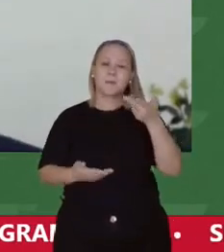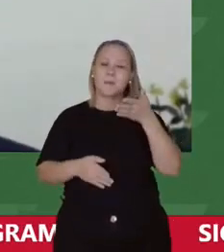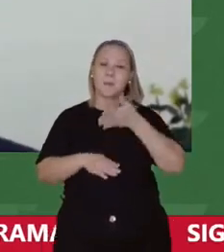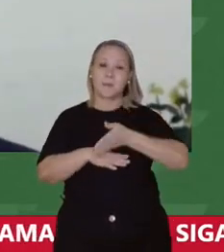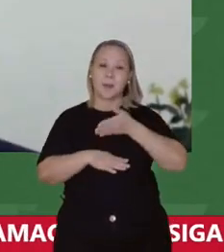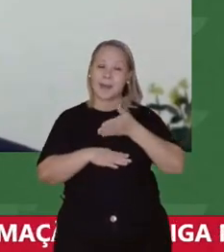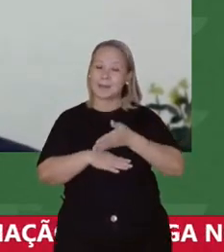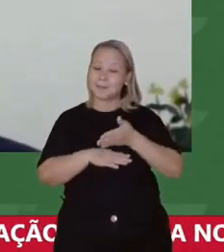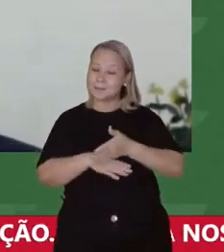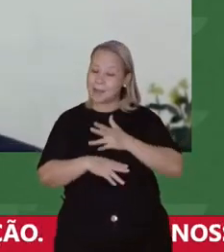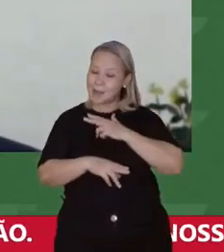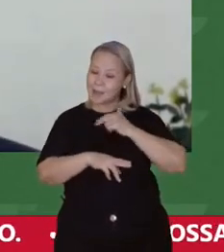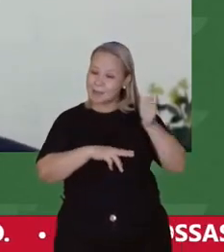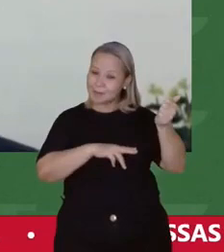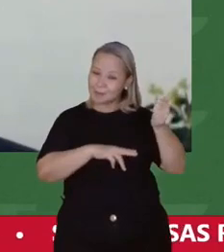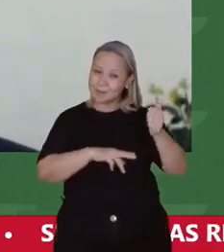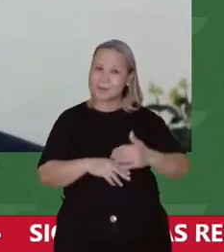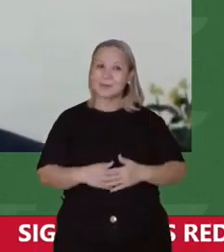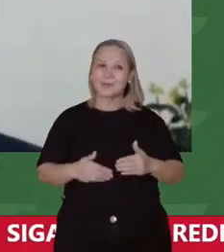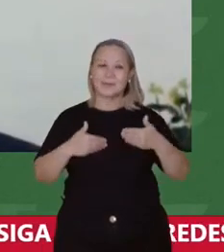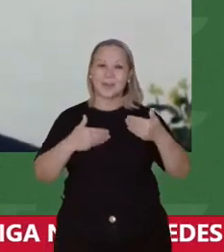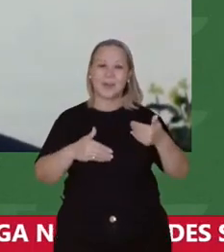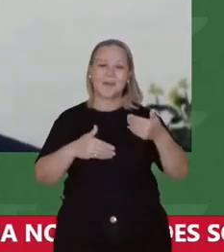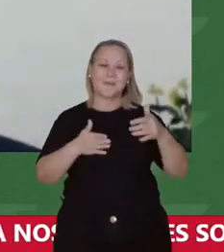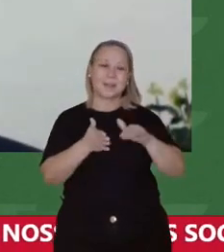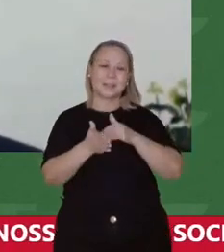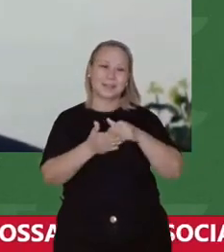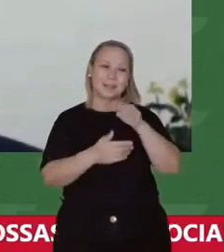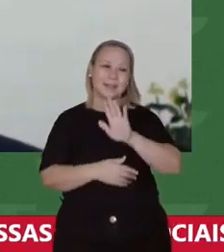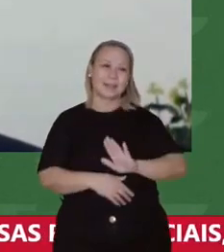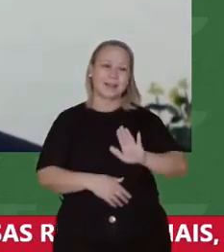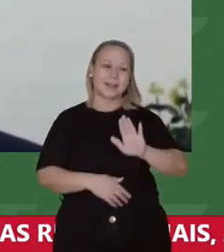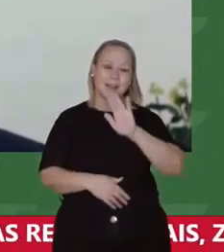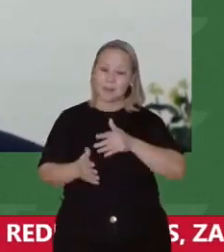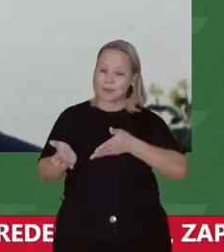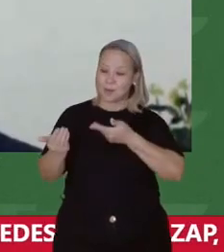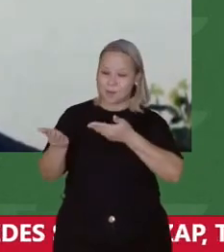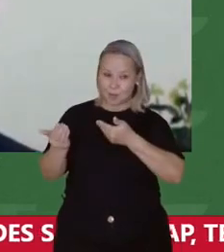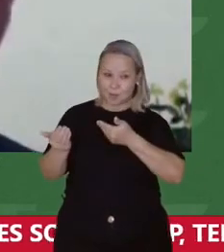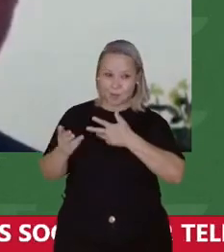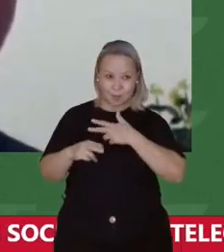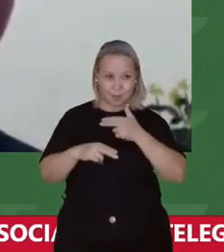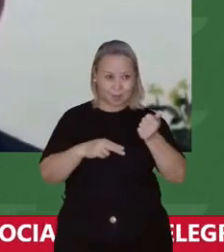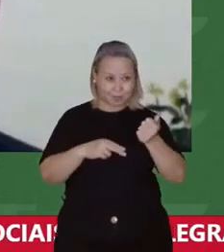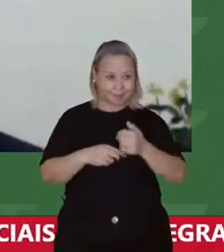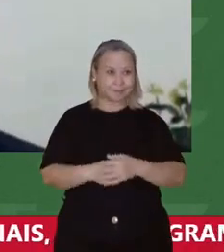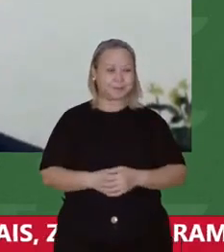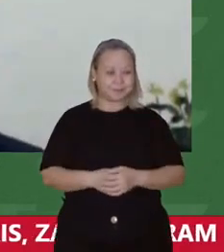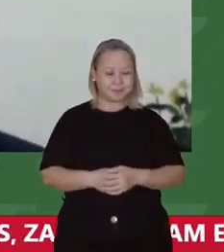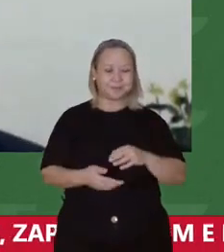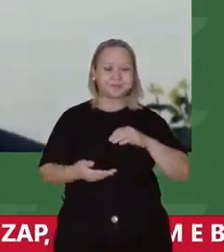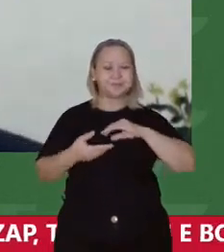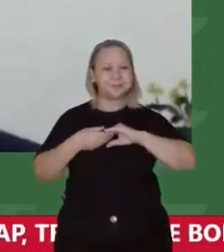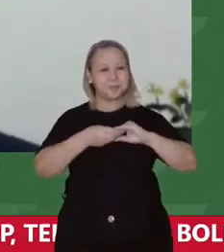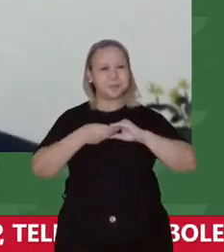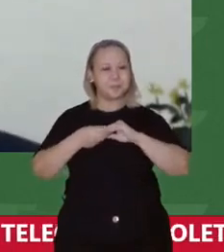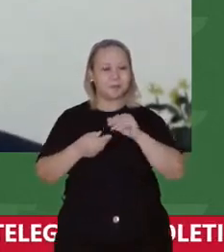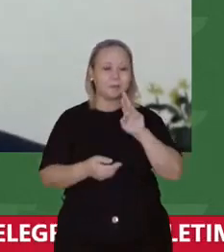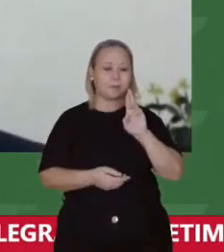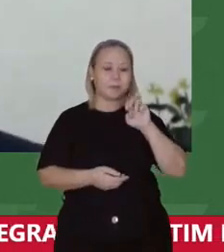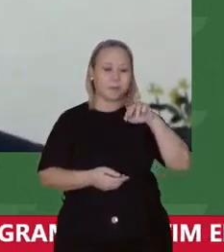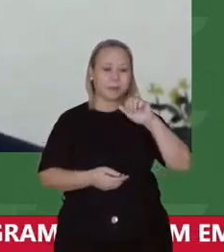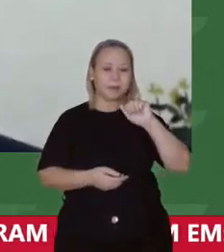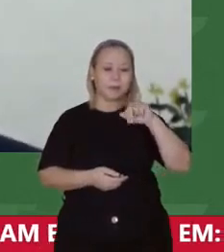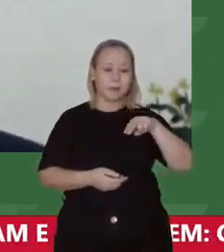sucesso na frente da Secretaria Nacional de Juventude. Quero também cumprimentar o Renan, desejar aí junto